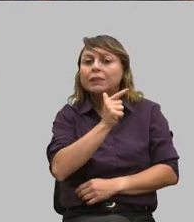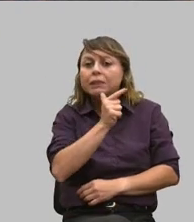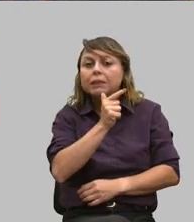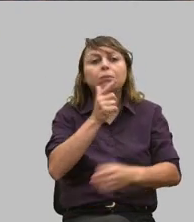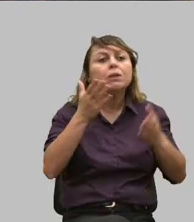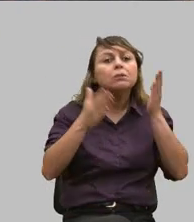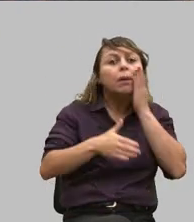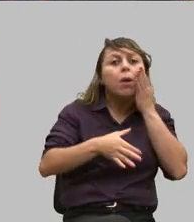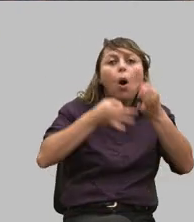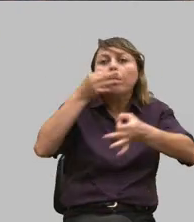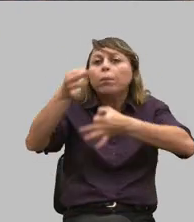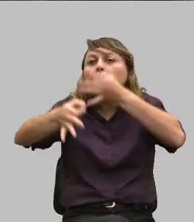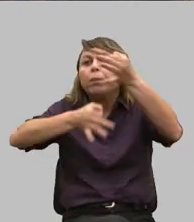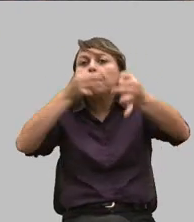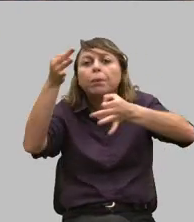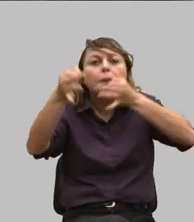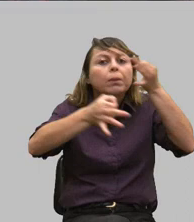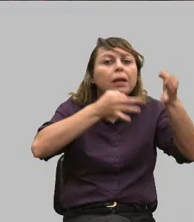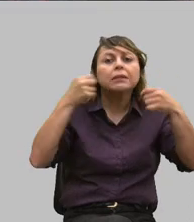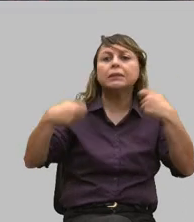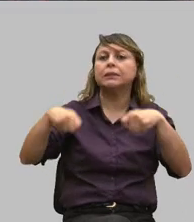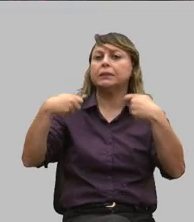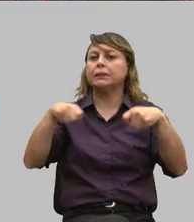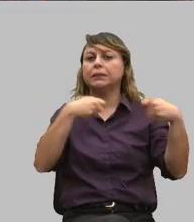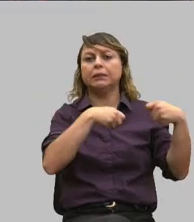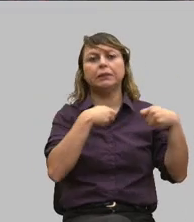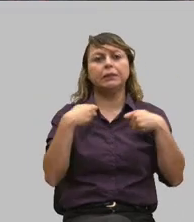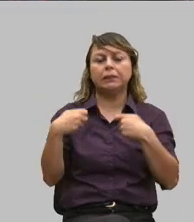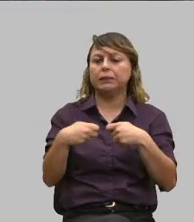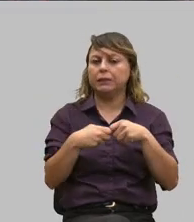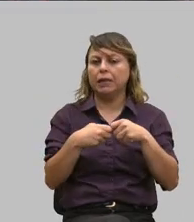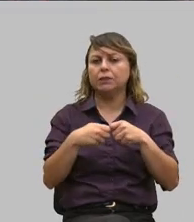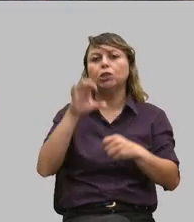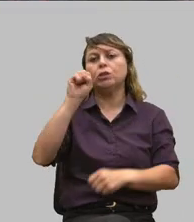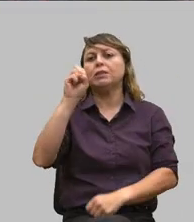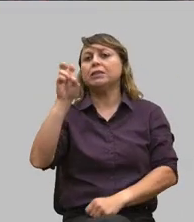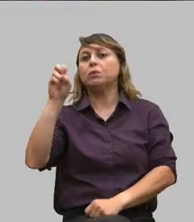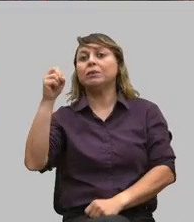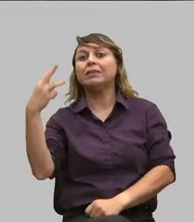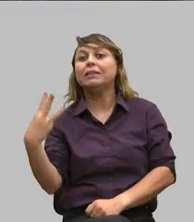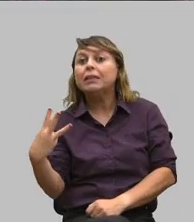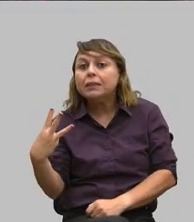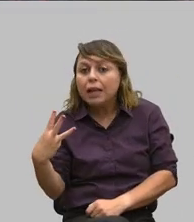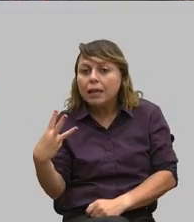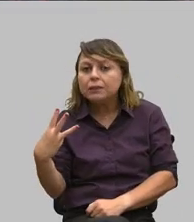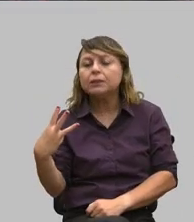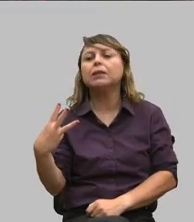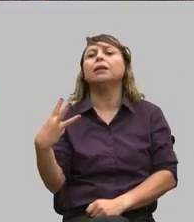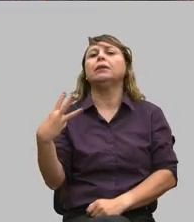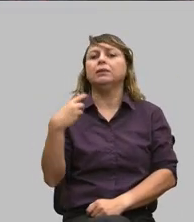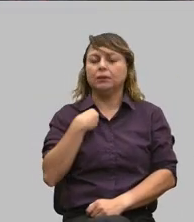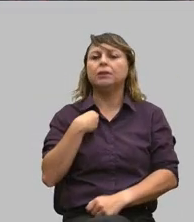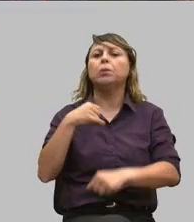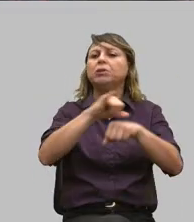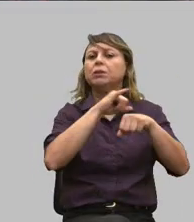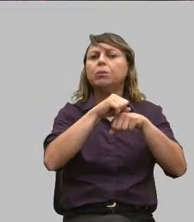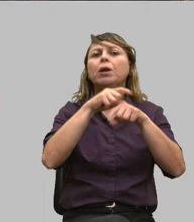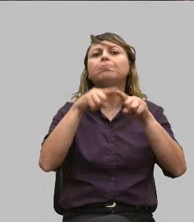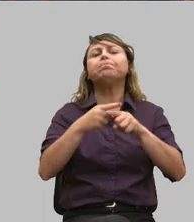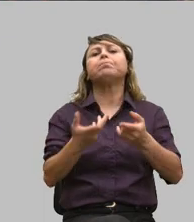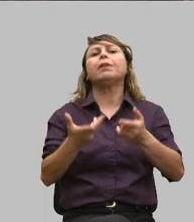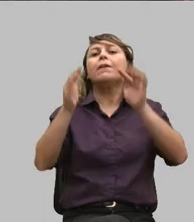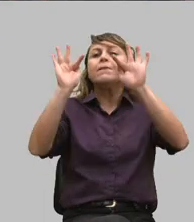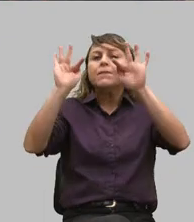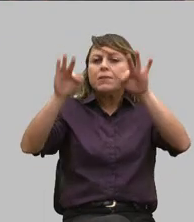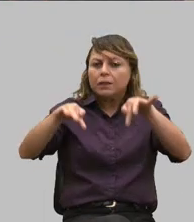não entender a realidade de cada um dos 853 municípios Então esse respeito nós temos e continuaremos tendo e por fim vale a